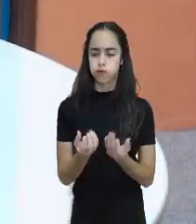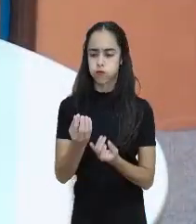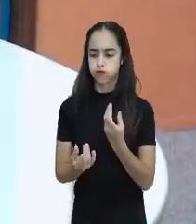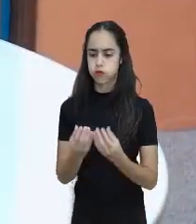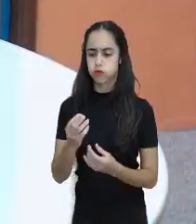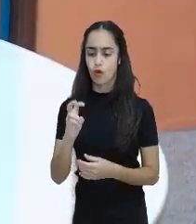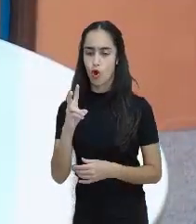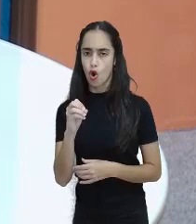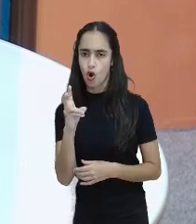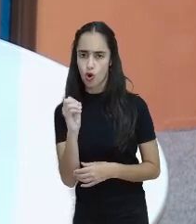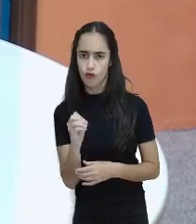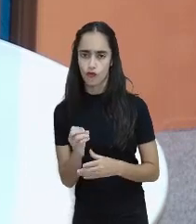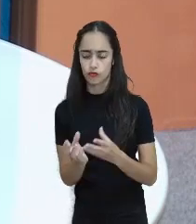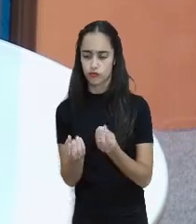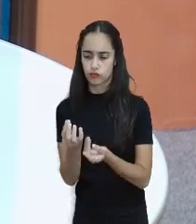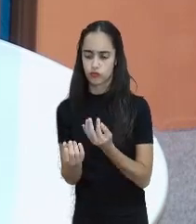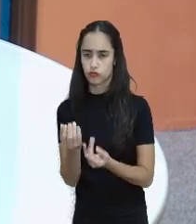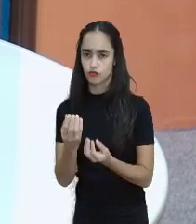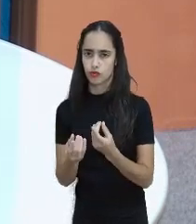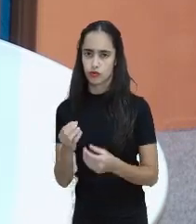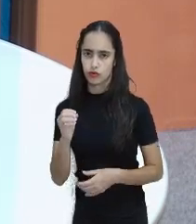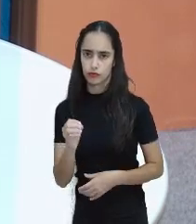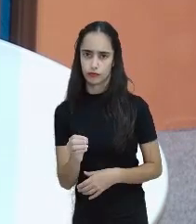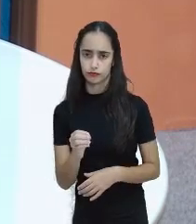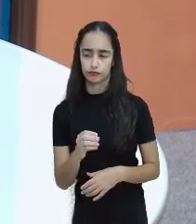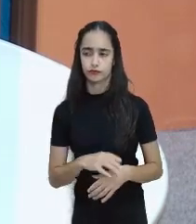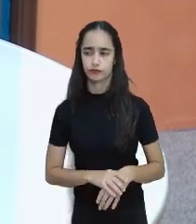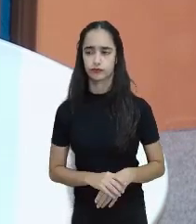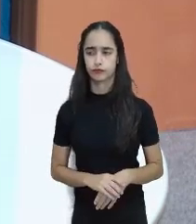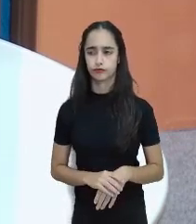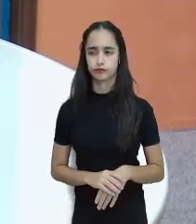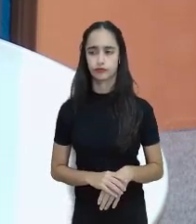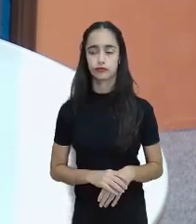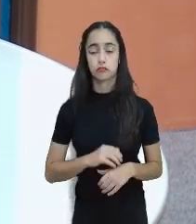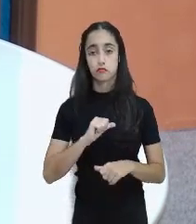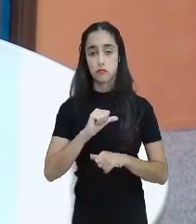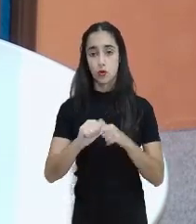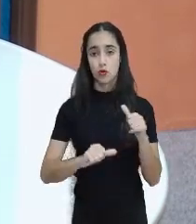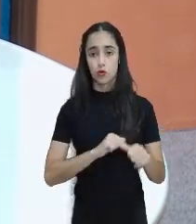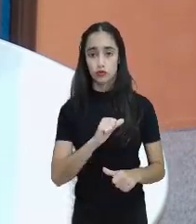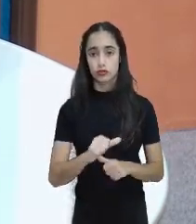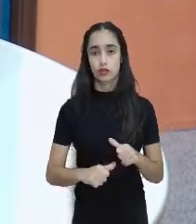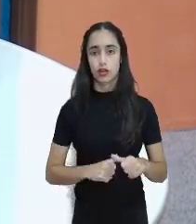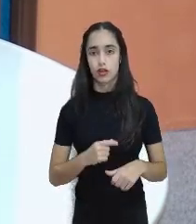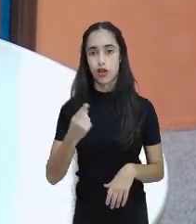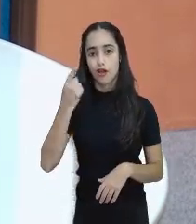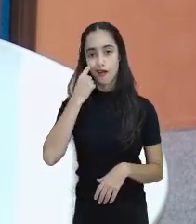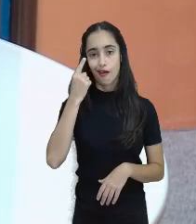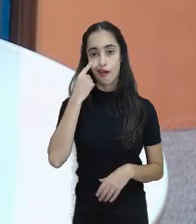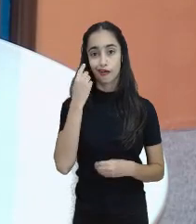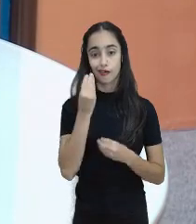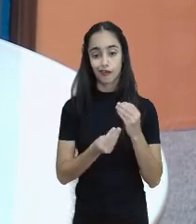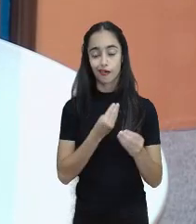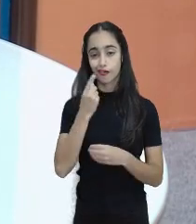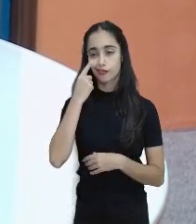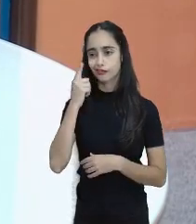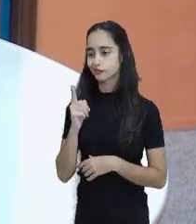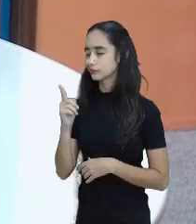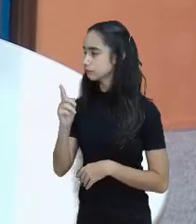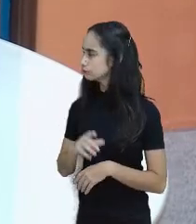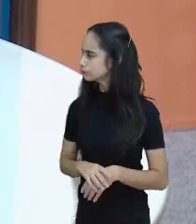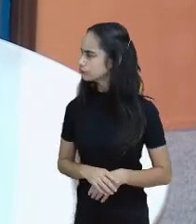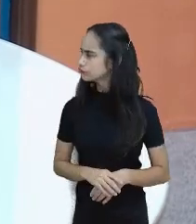sofre modificações, né? Fica aqui resistente. Olha aqui, ó. Ele mudou a